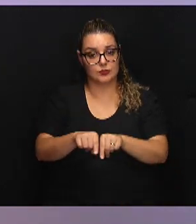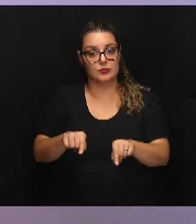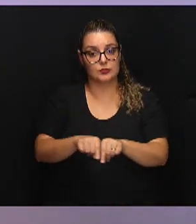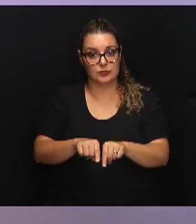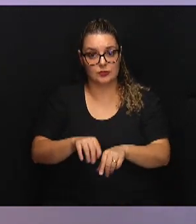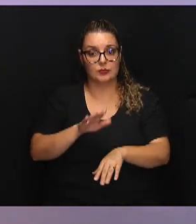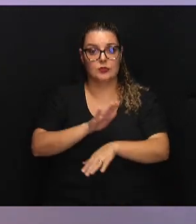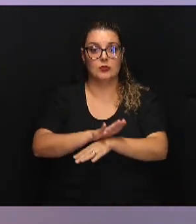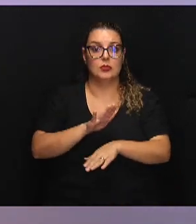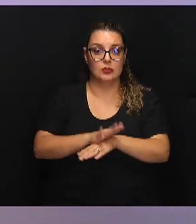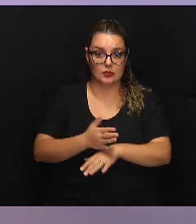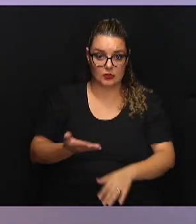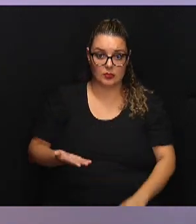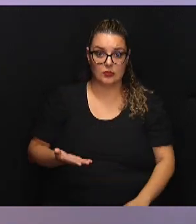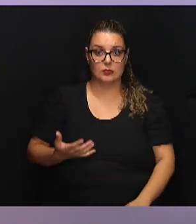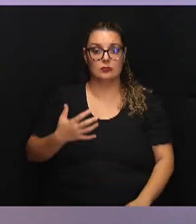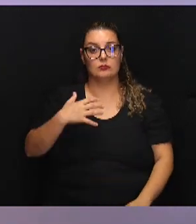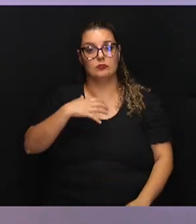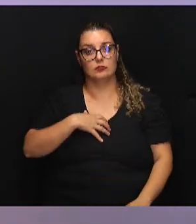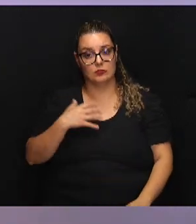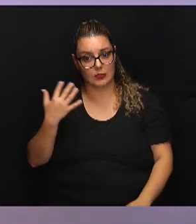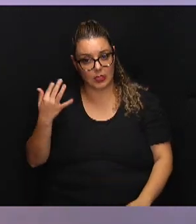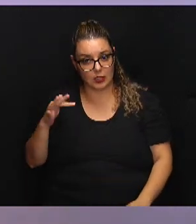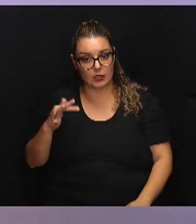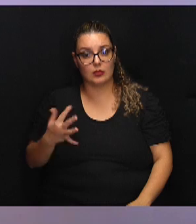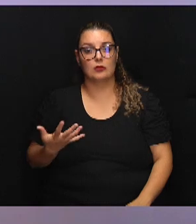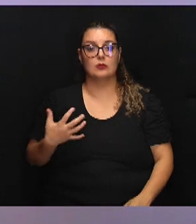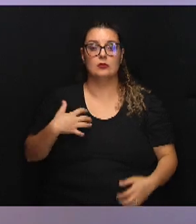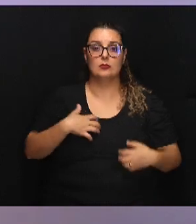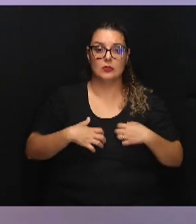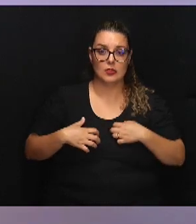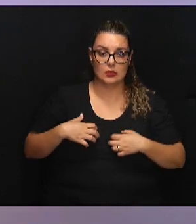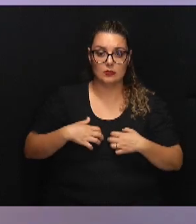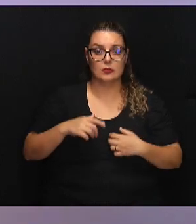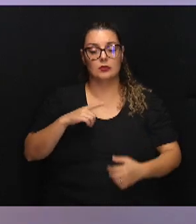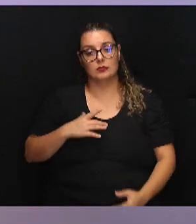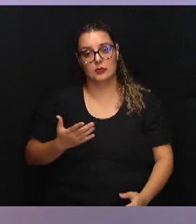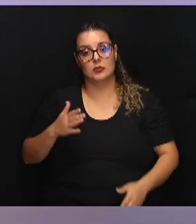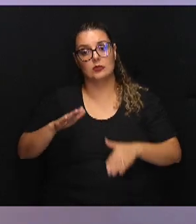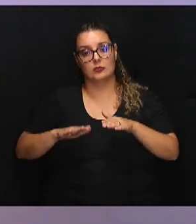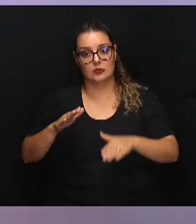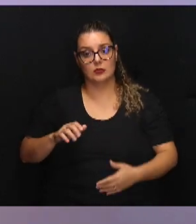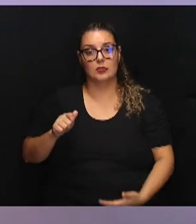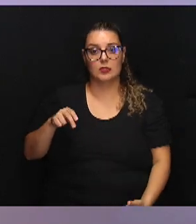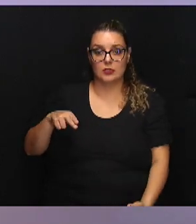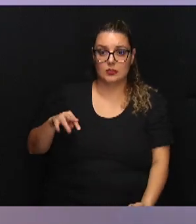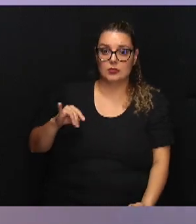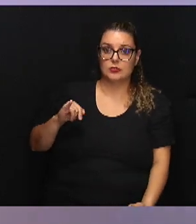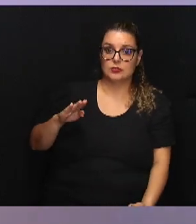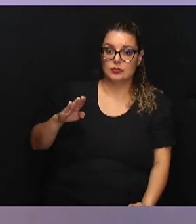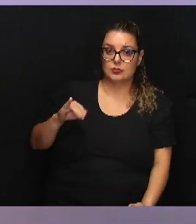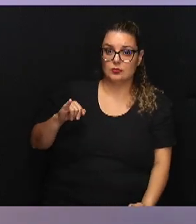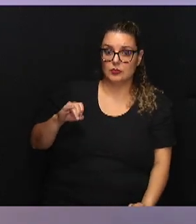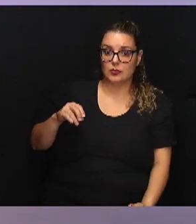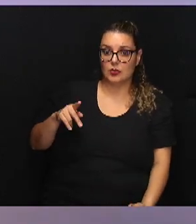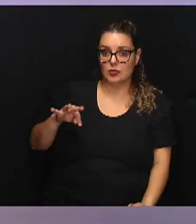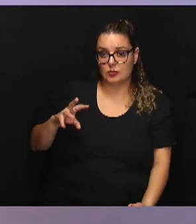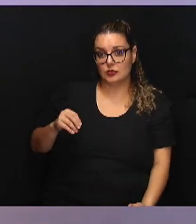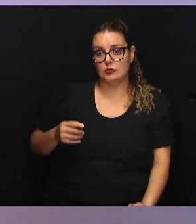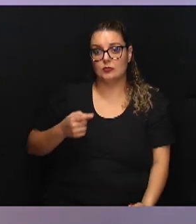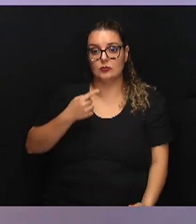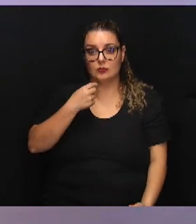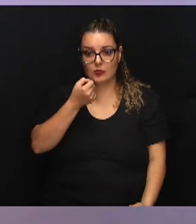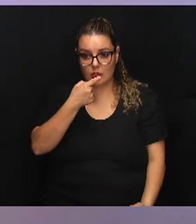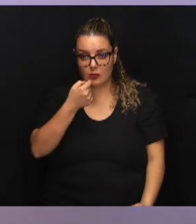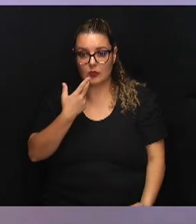tanto na parte de sintomas de dor, esse incômodo que tem, mas às vezes também antibiótico por boca. Vai depender muito de como está